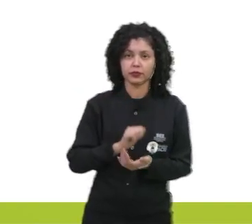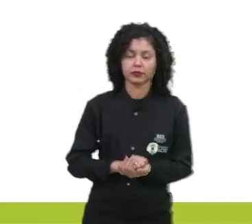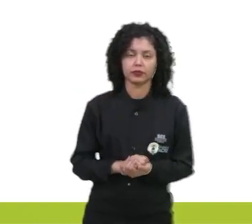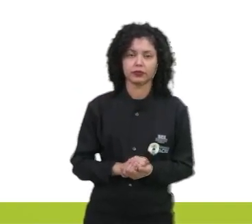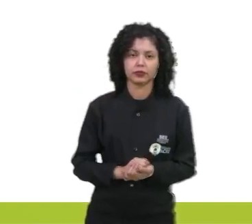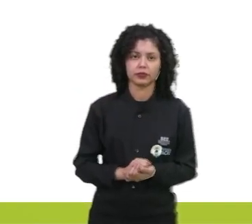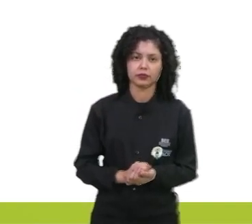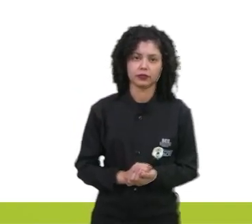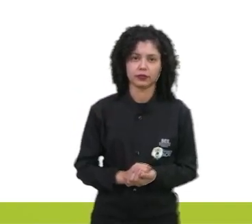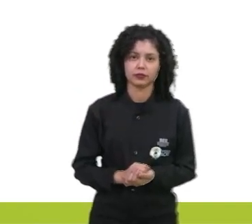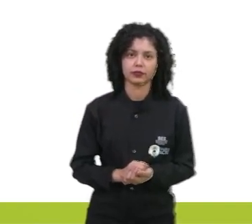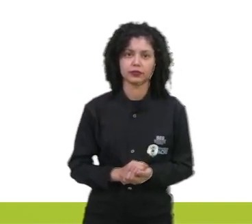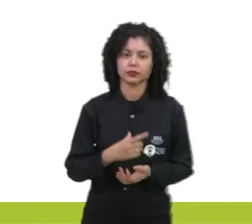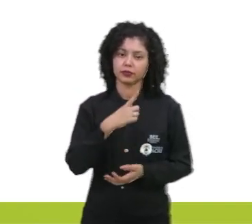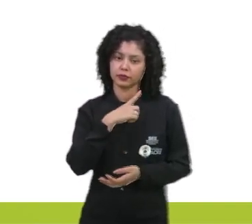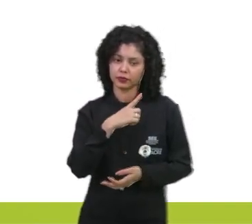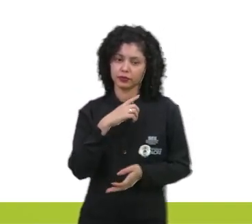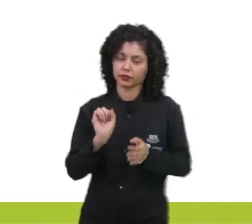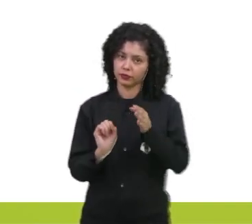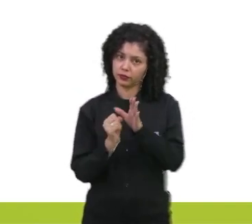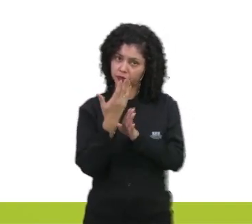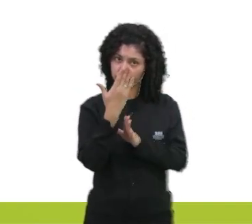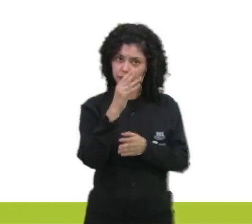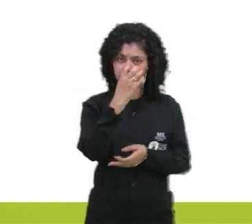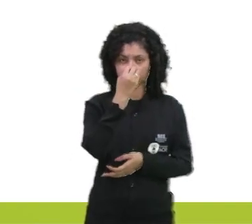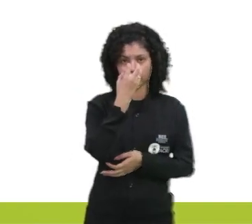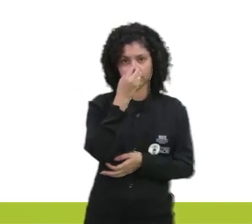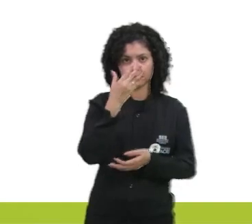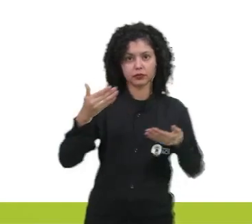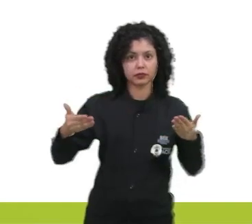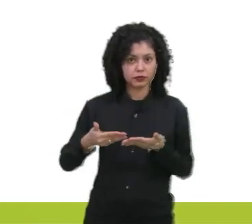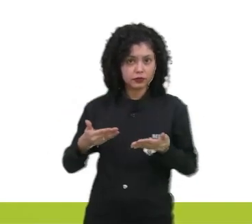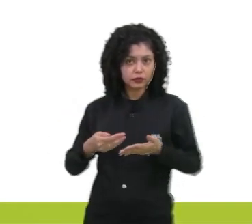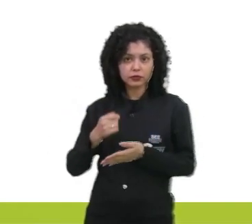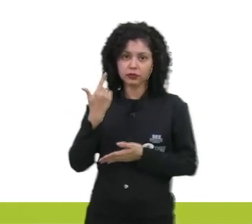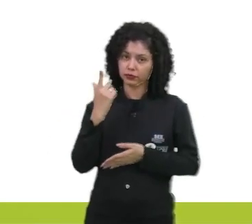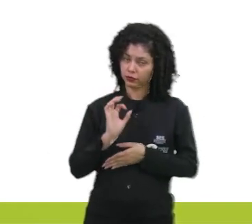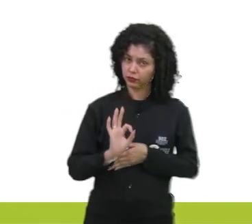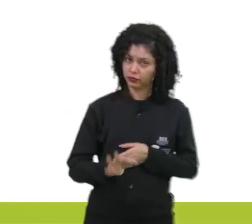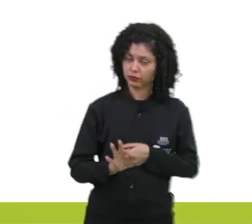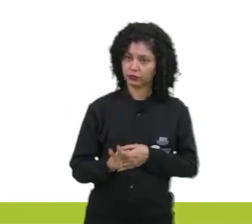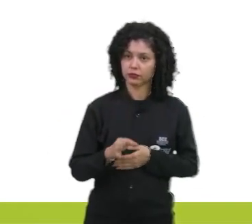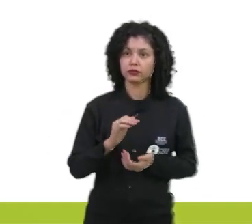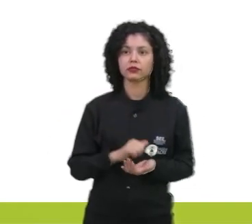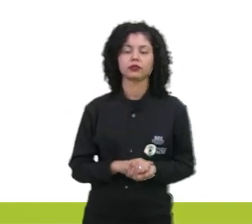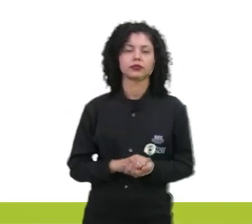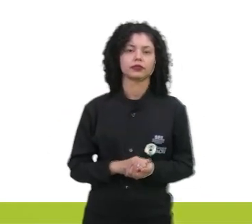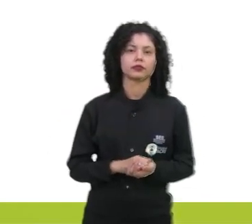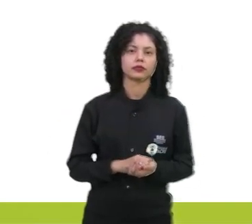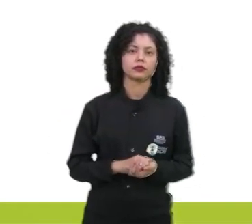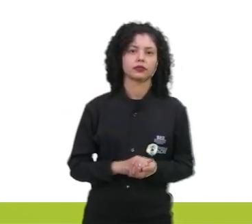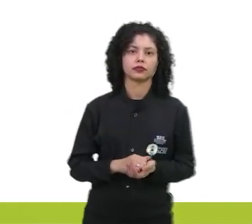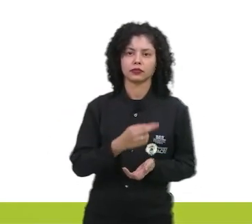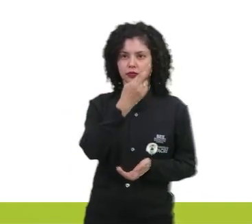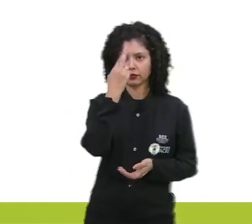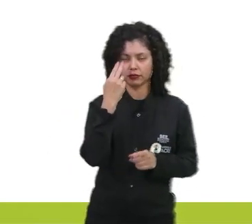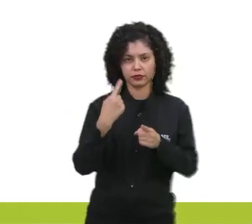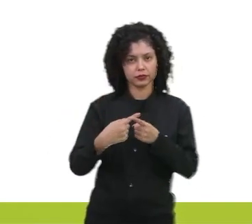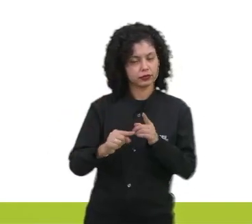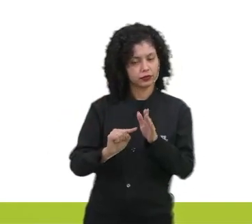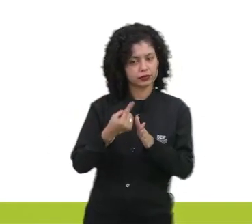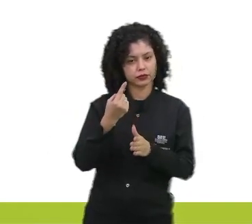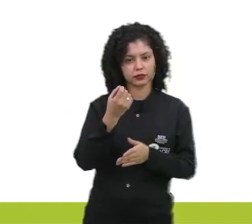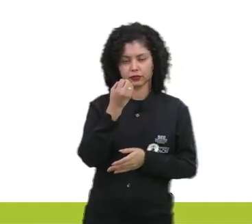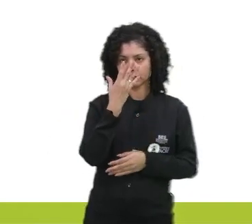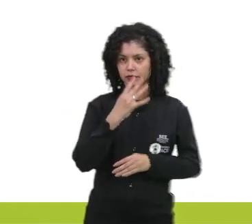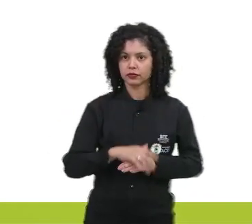né, que deu origem, né, à fotografia, mas ele, com certeza, ele ficou para a história por conta dessa primeira